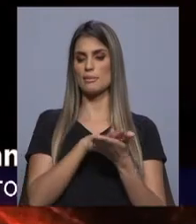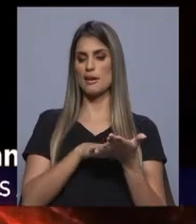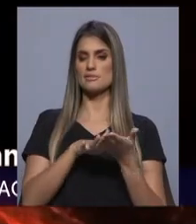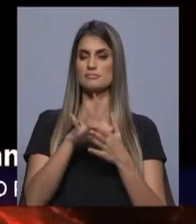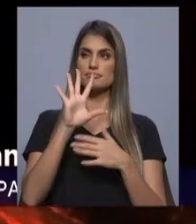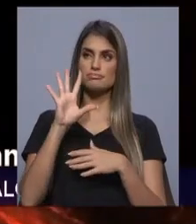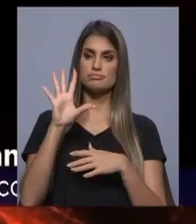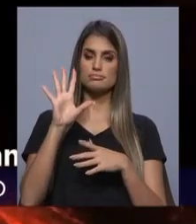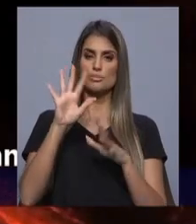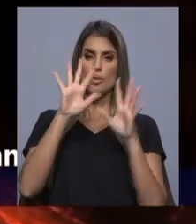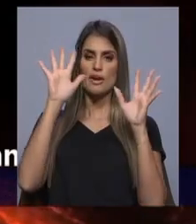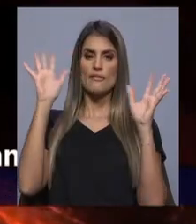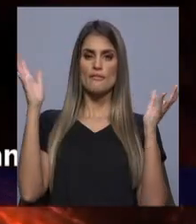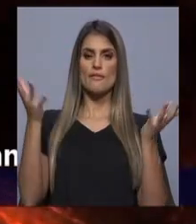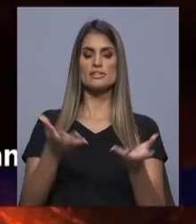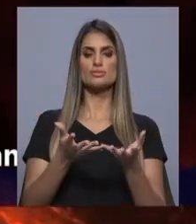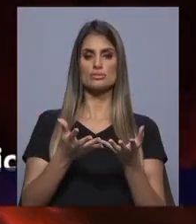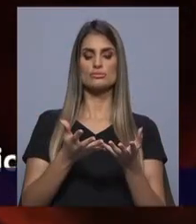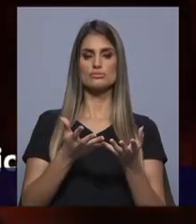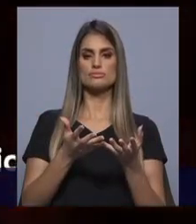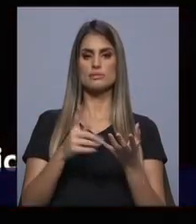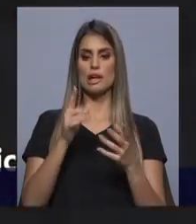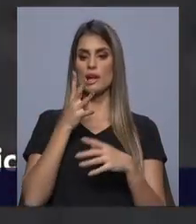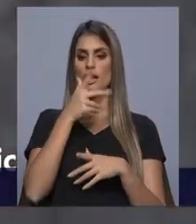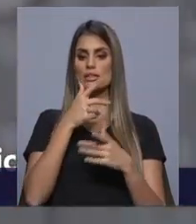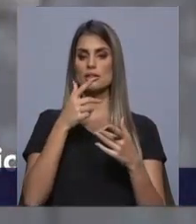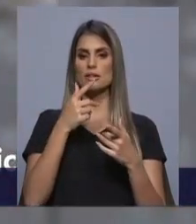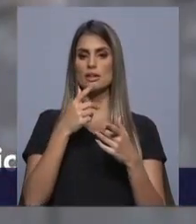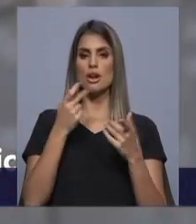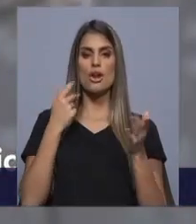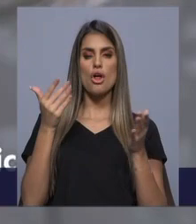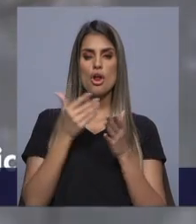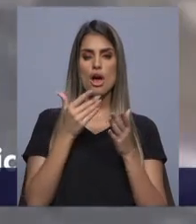a evolução do universo. Sim. Do universo que era muitíssimo quente e pequenino na altura